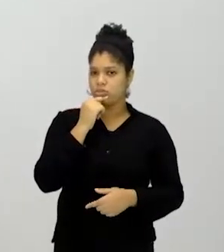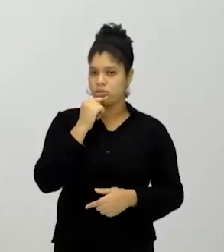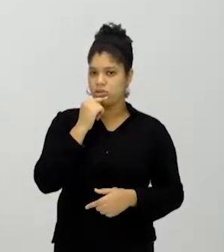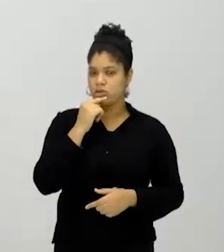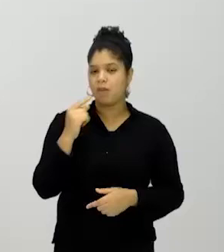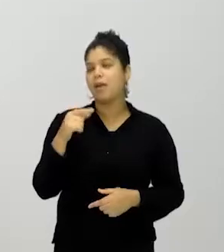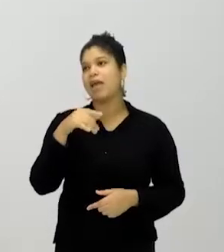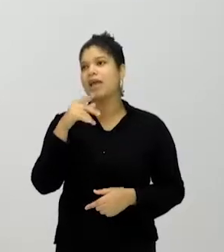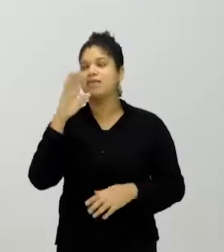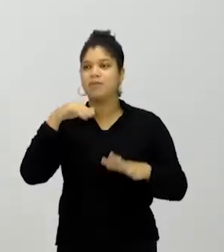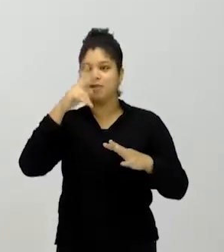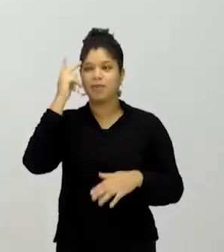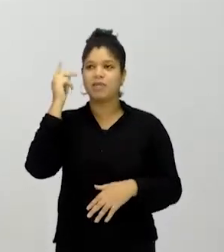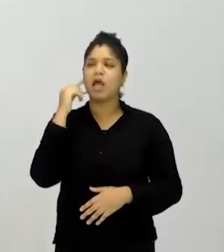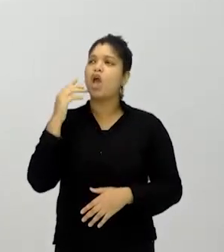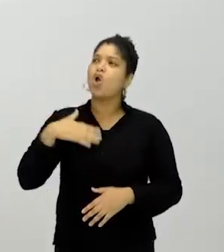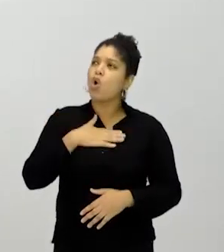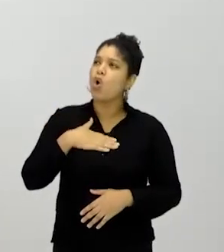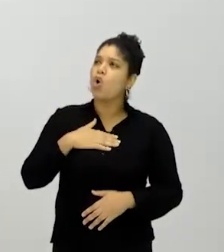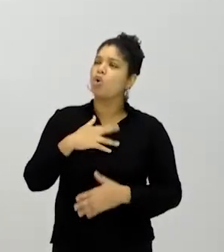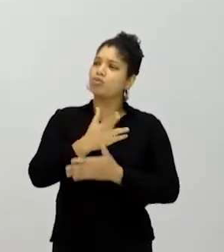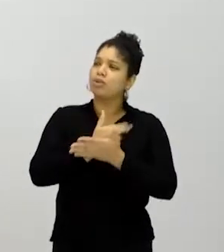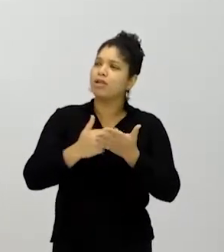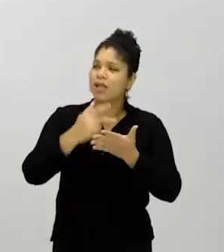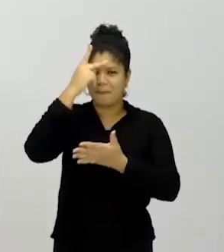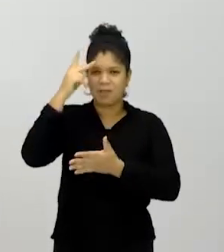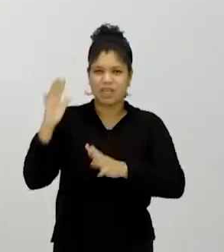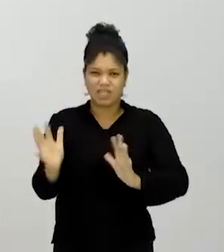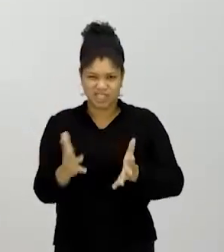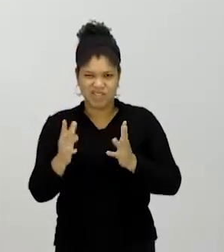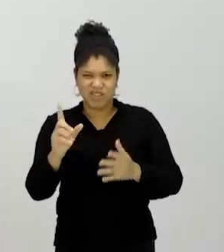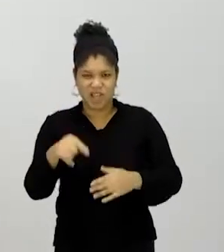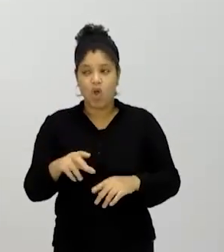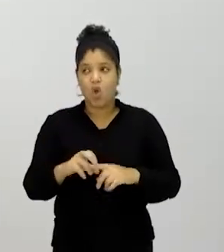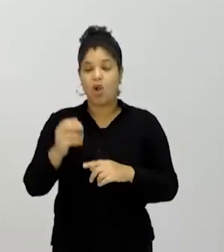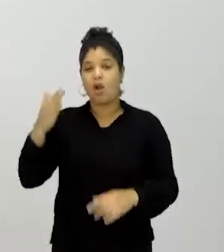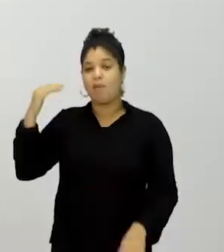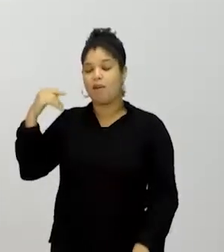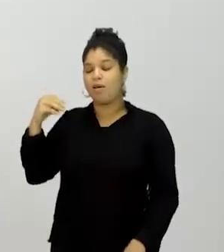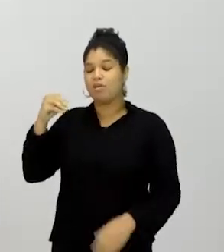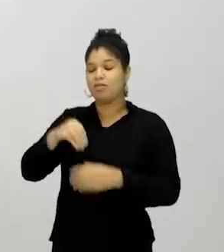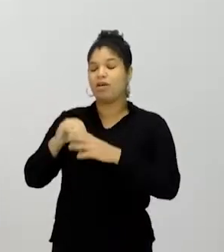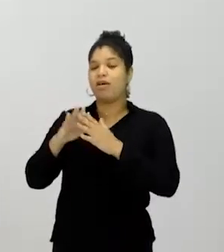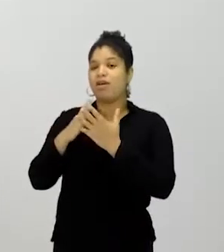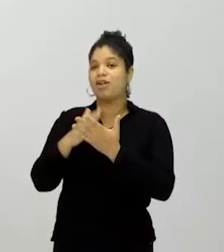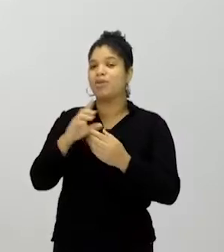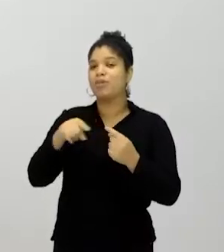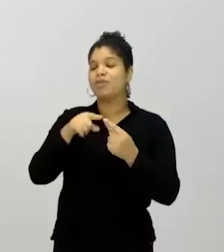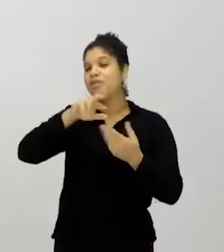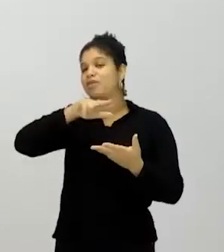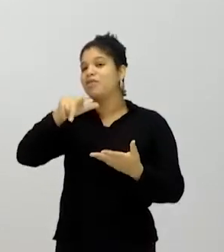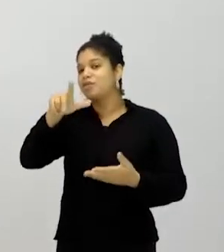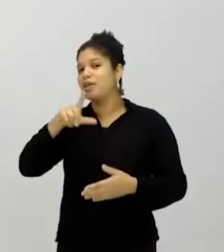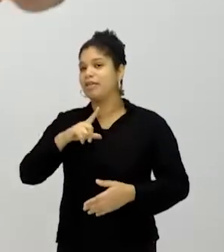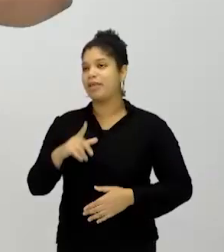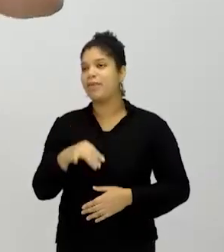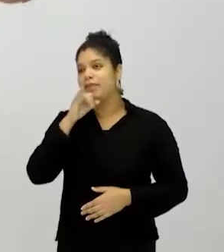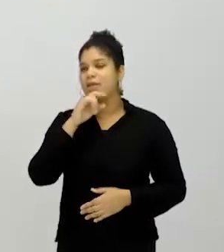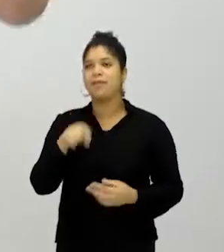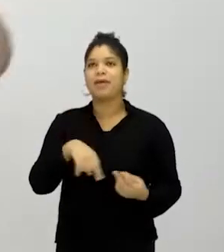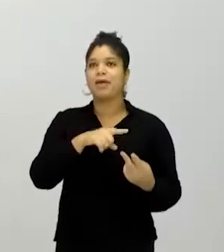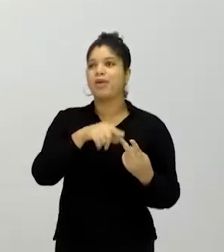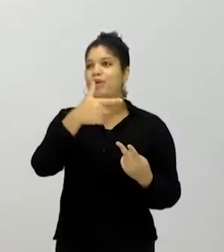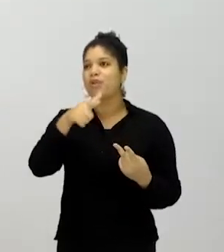eu gosto de desenhar e o pessoal foi incentivando, ou você na época da escola tinha outros objetivos em mente, assim, aparecia, eu quero, sei